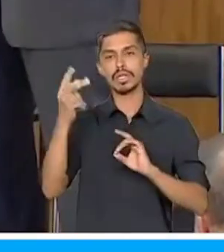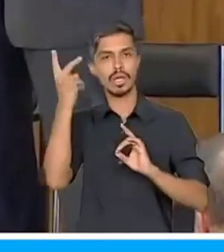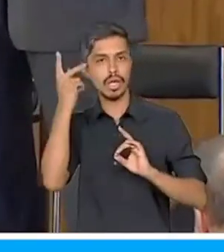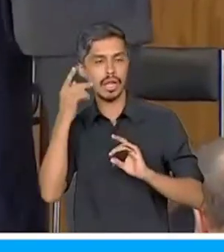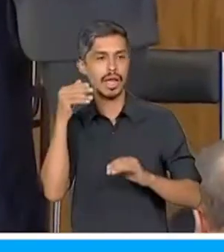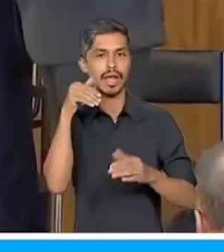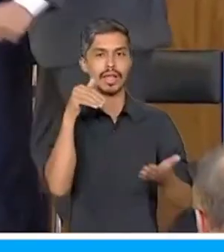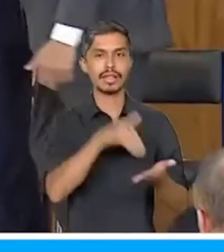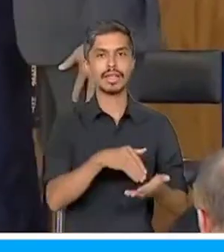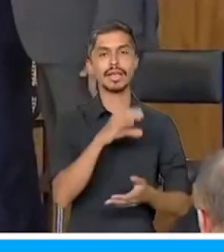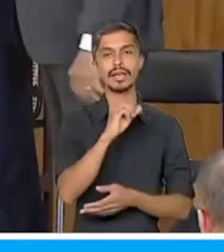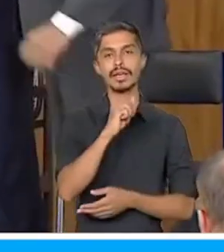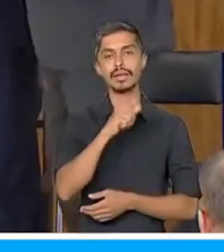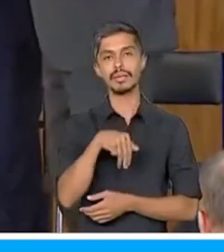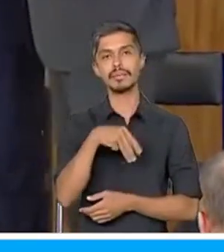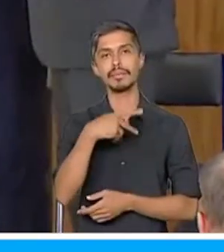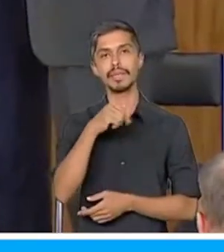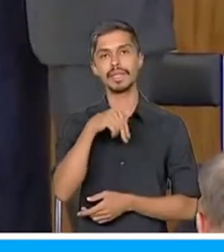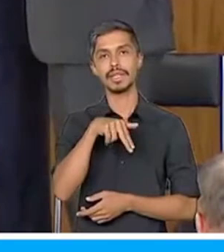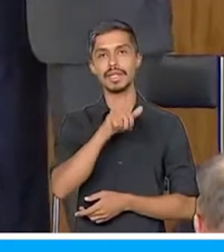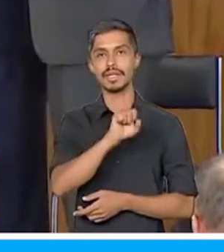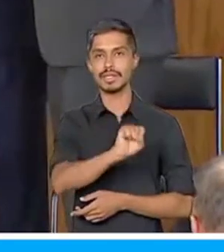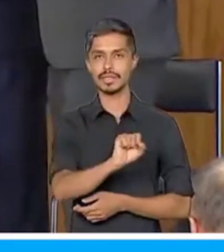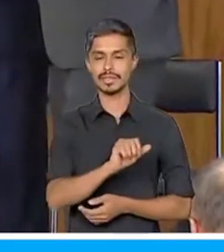a Campinas.